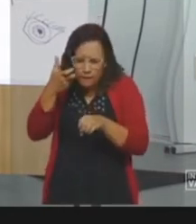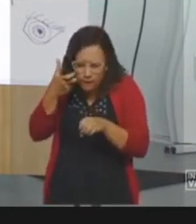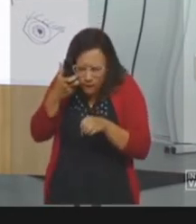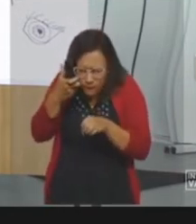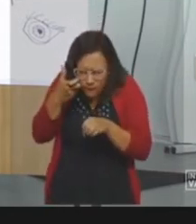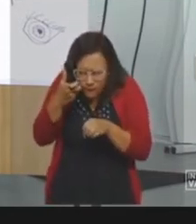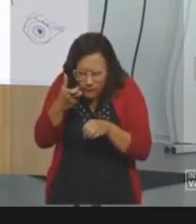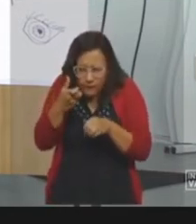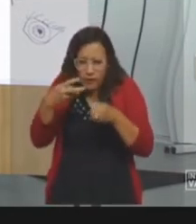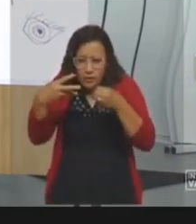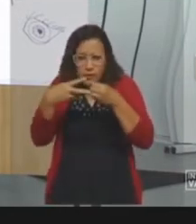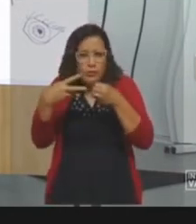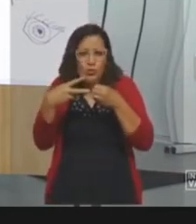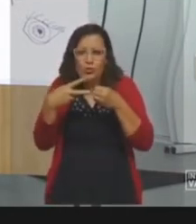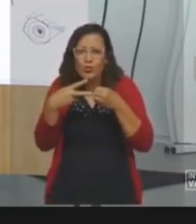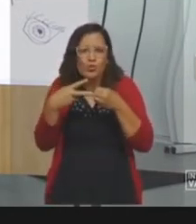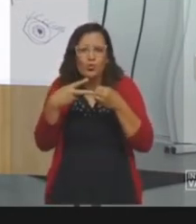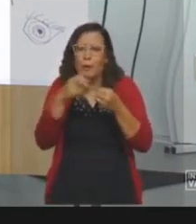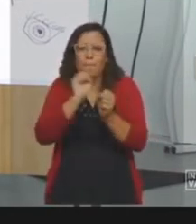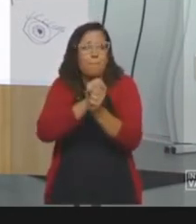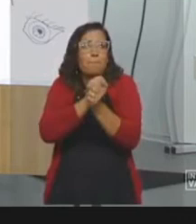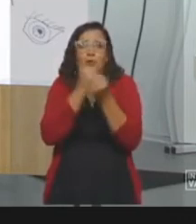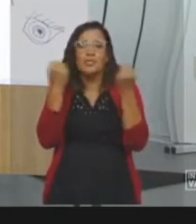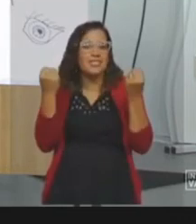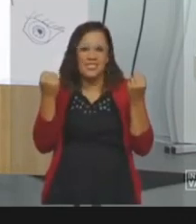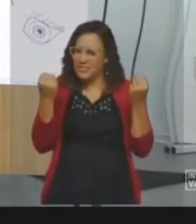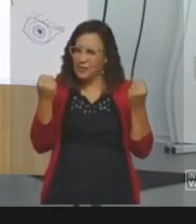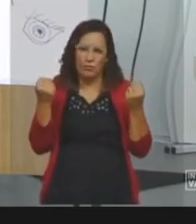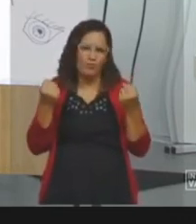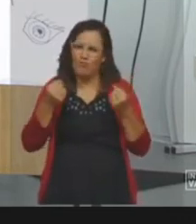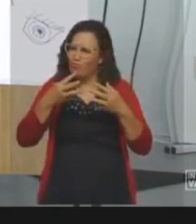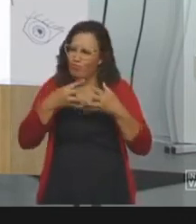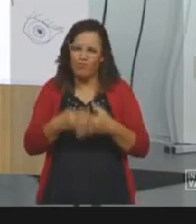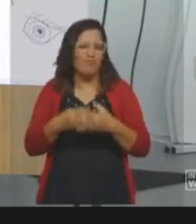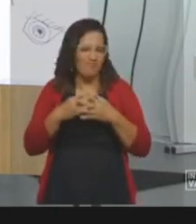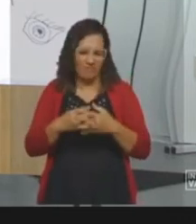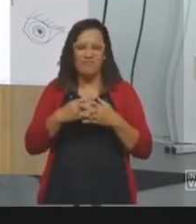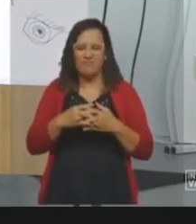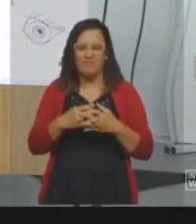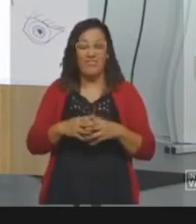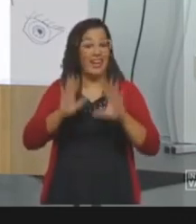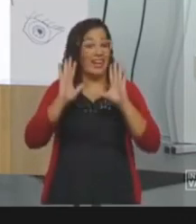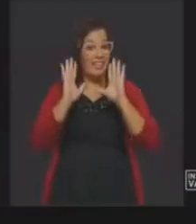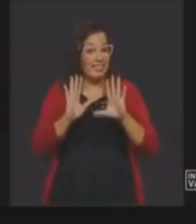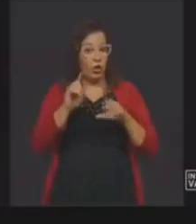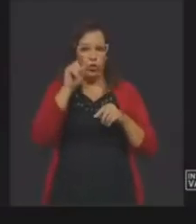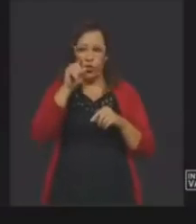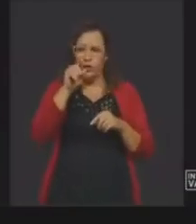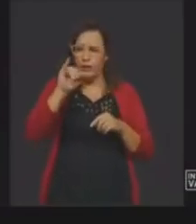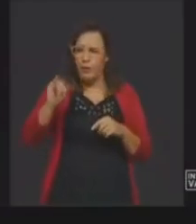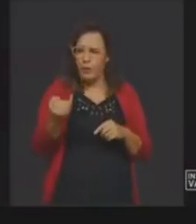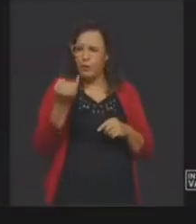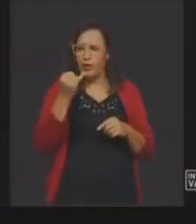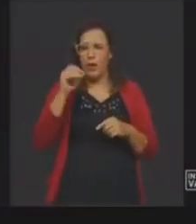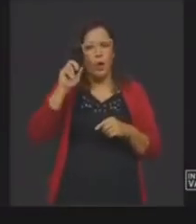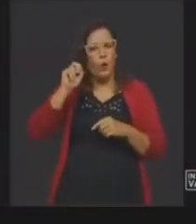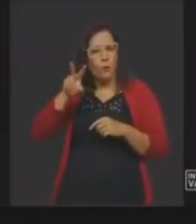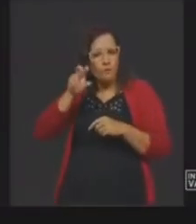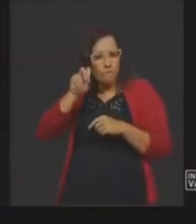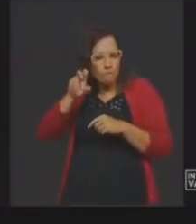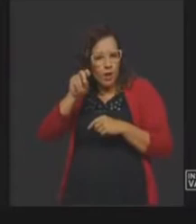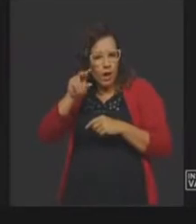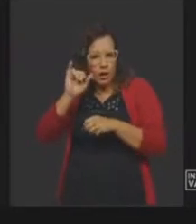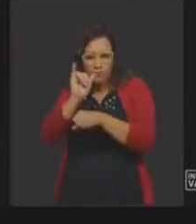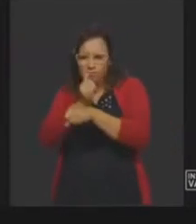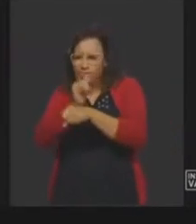furar uma célula? Não é um processo simples, é complexo demais. Então você vai usar o vírus como uma das